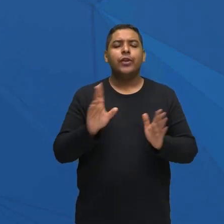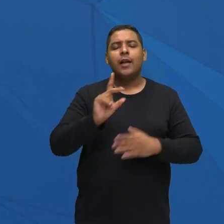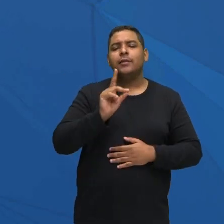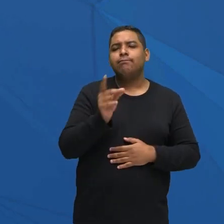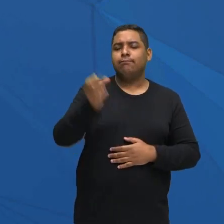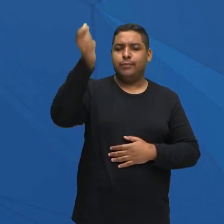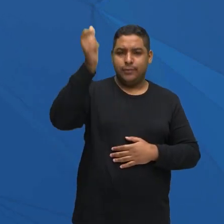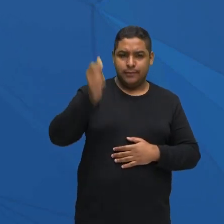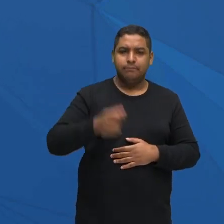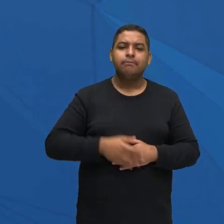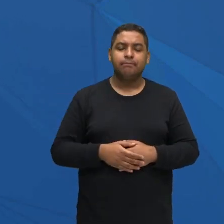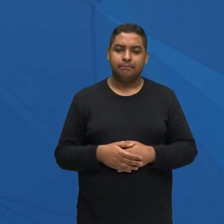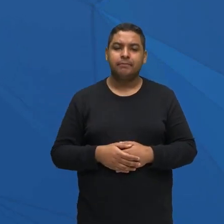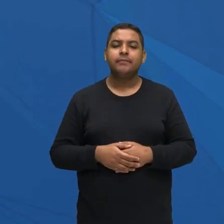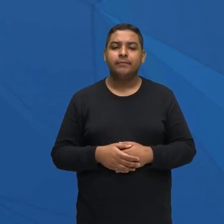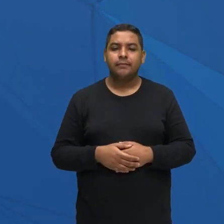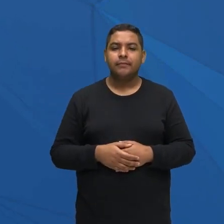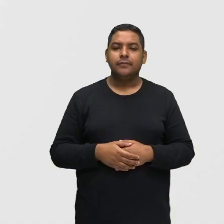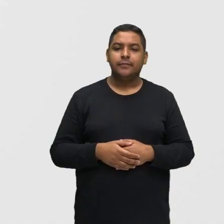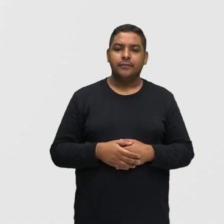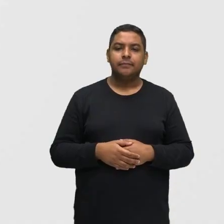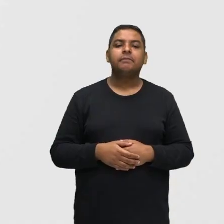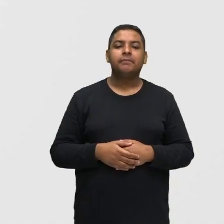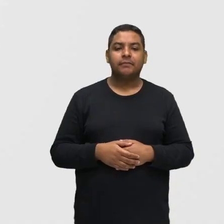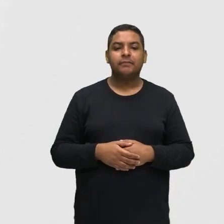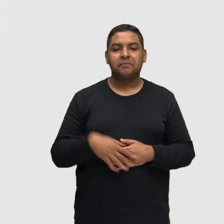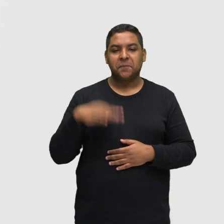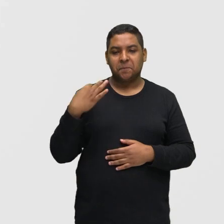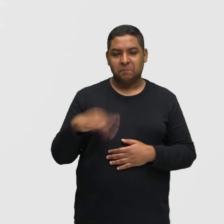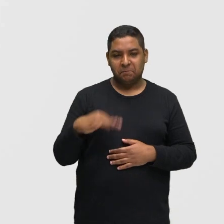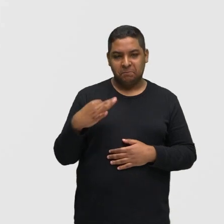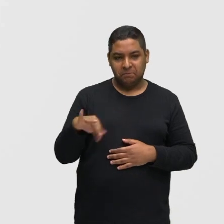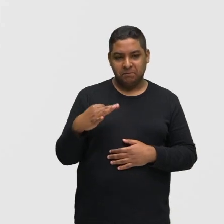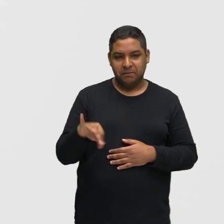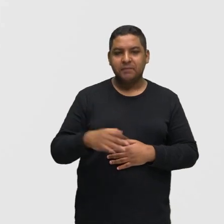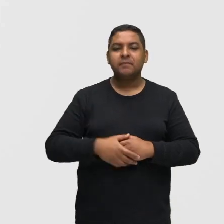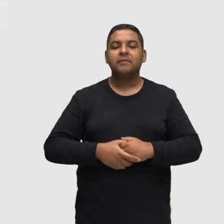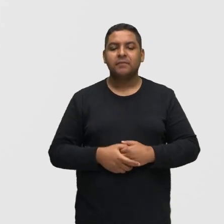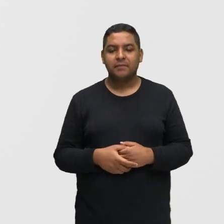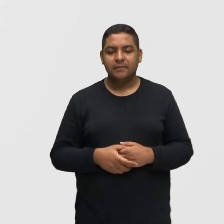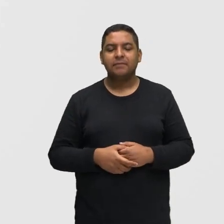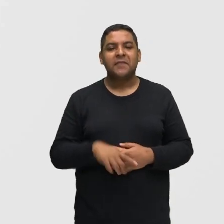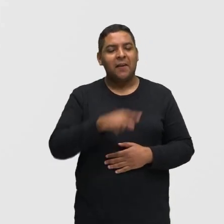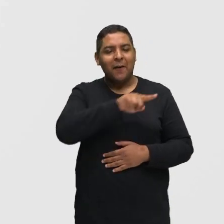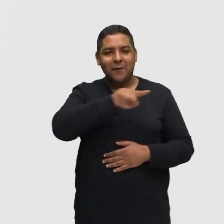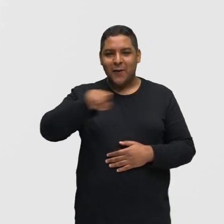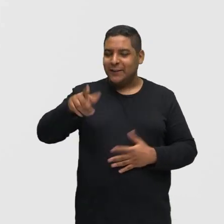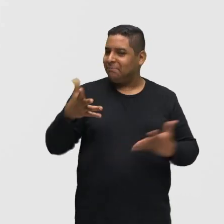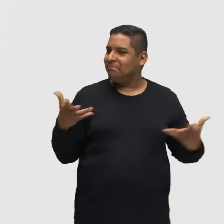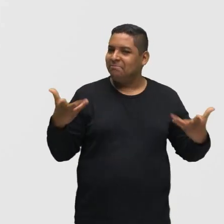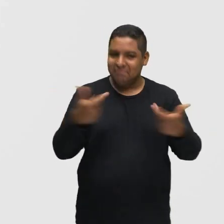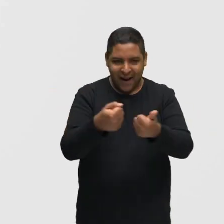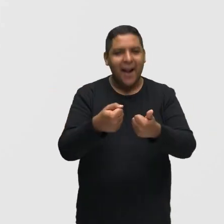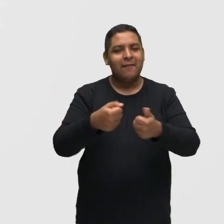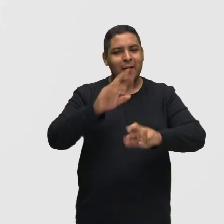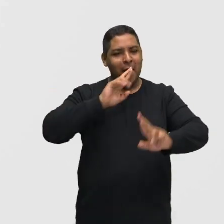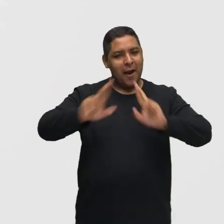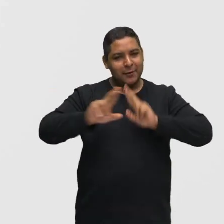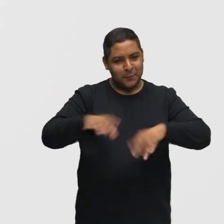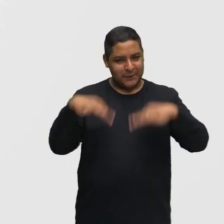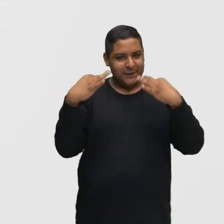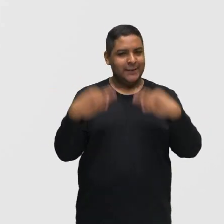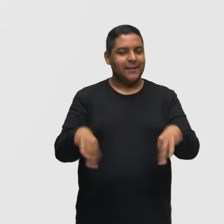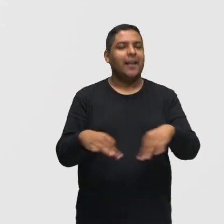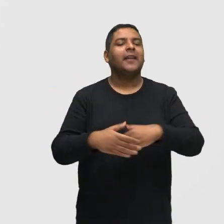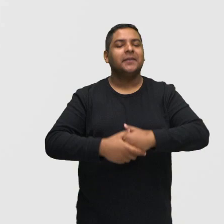foi embora, que ela já saiu, entendeu? Olha só que legal, vocês estão muito bons de amazonês, né? Gostei